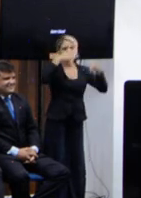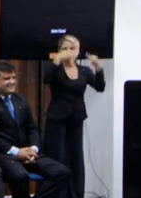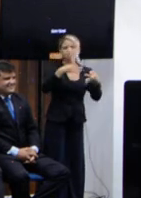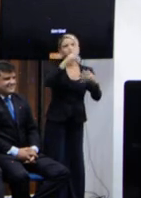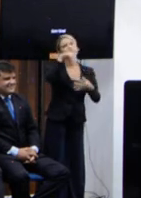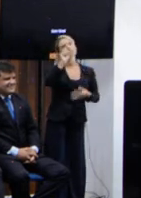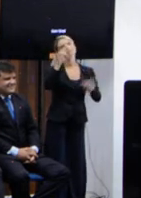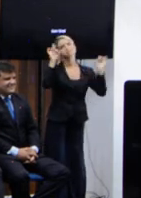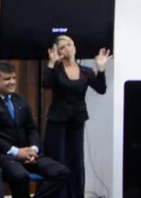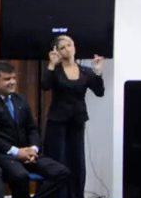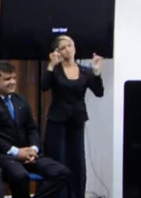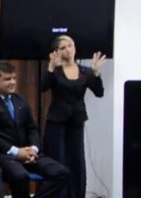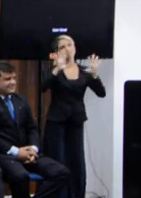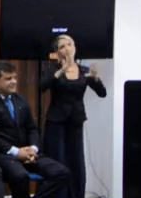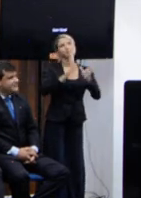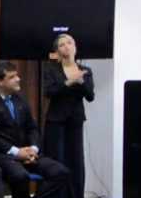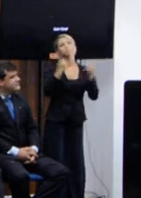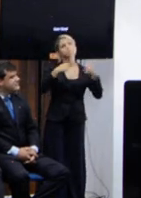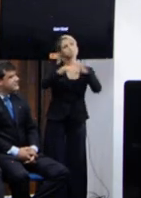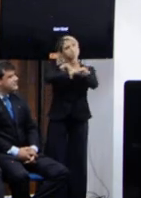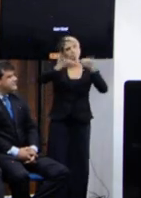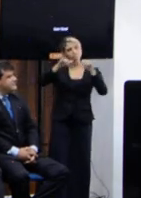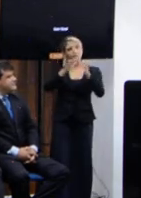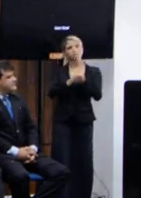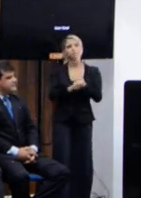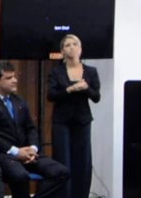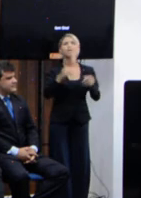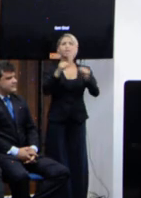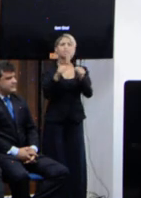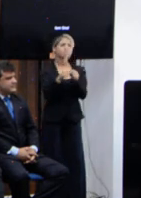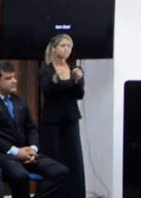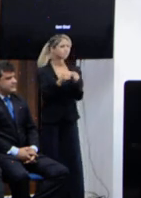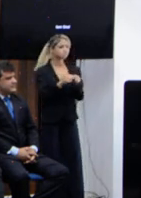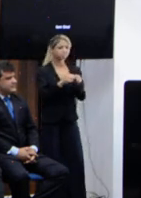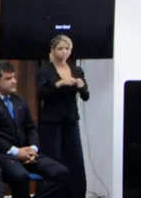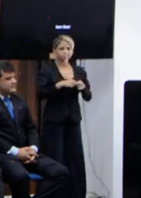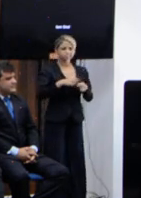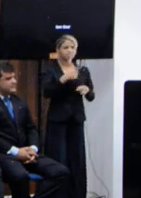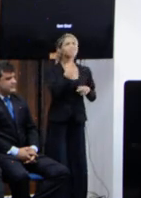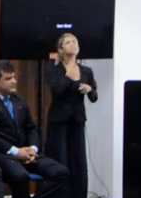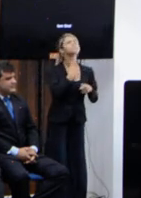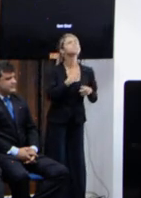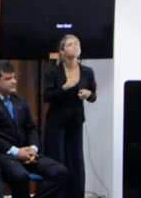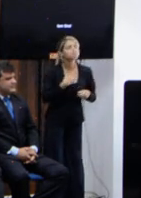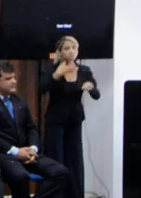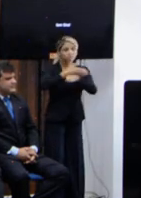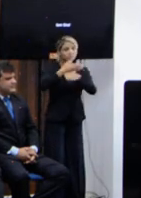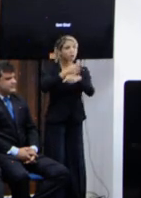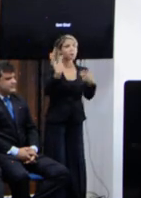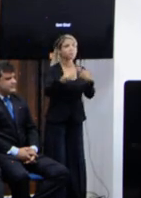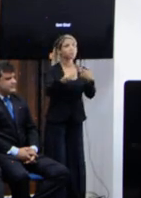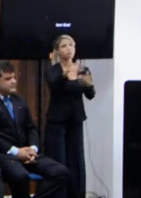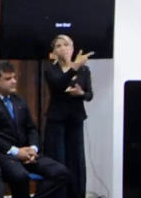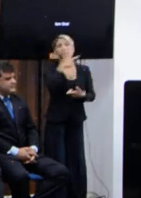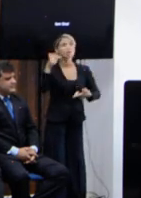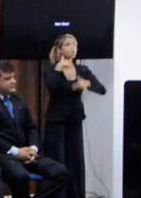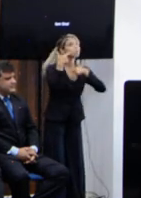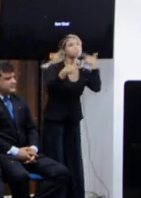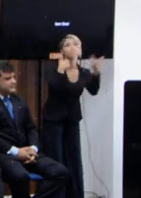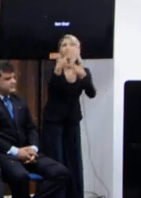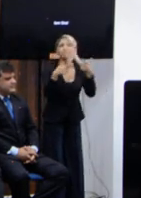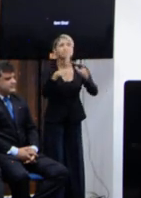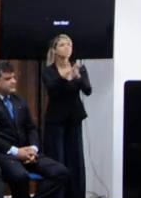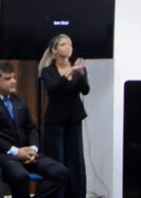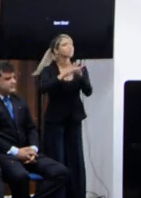Presidente, digo ao senhor, fiz questão de honrá-lo nessa posse, porque não tenho dúvidas de que o senhor representa